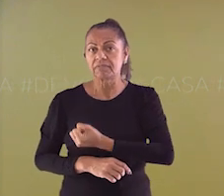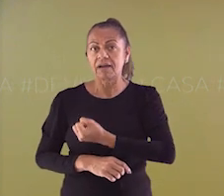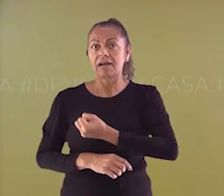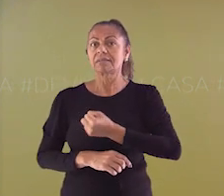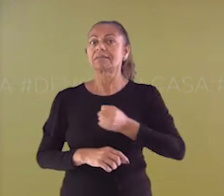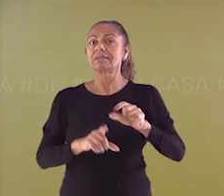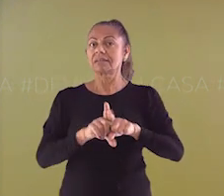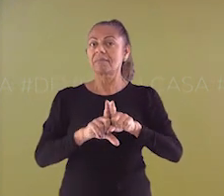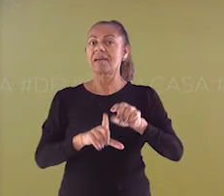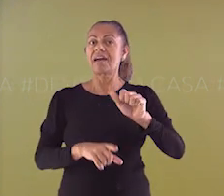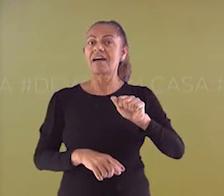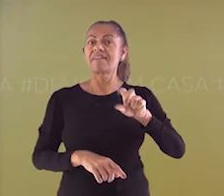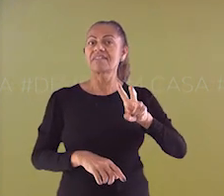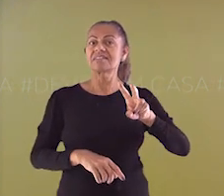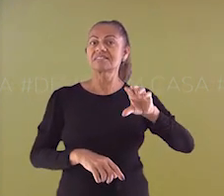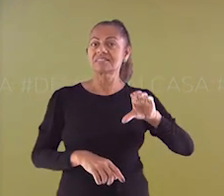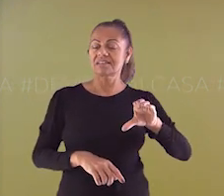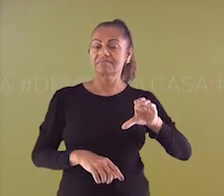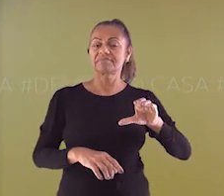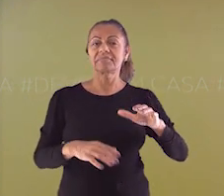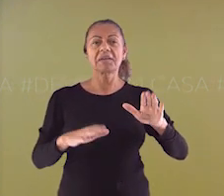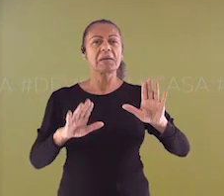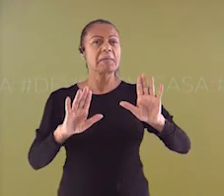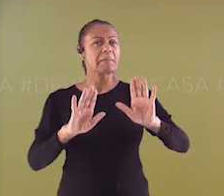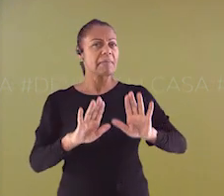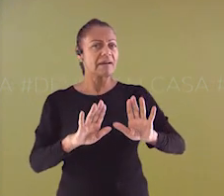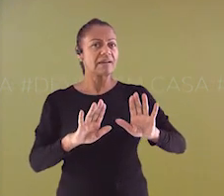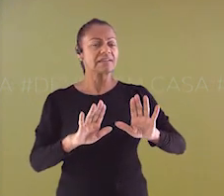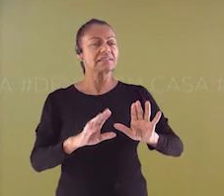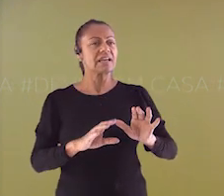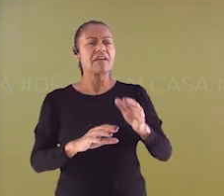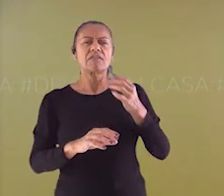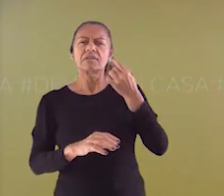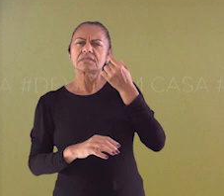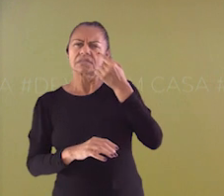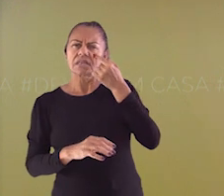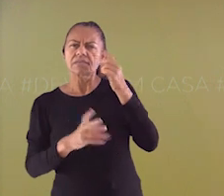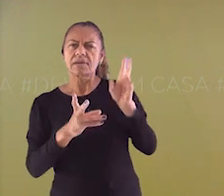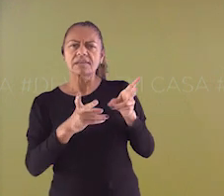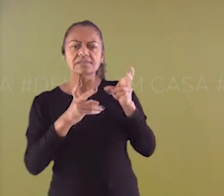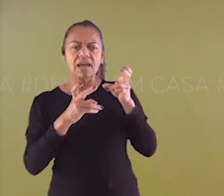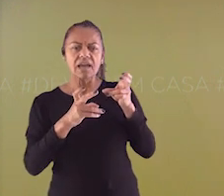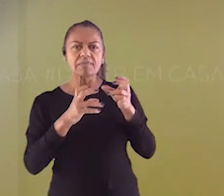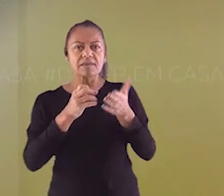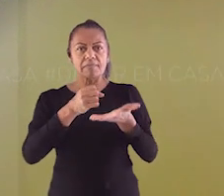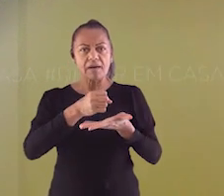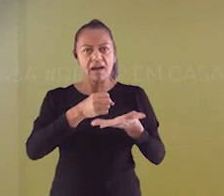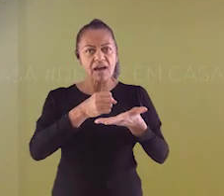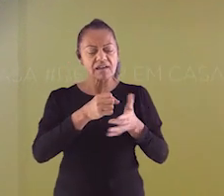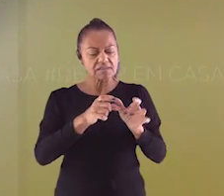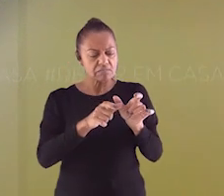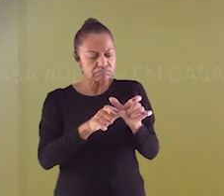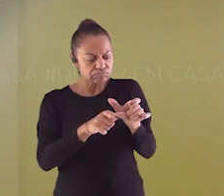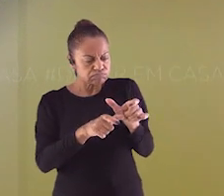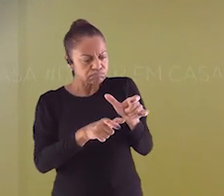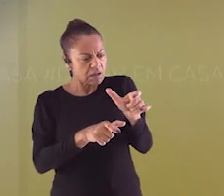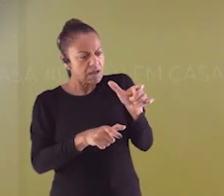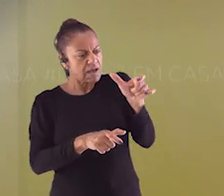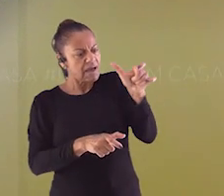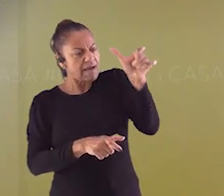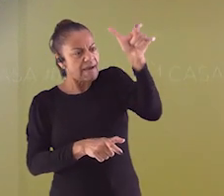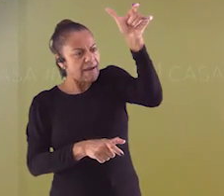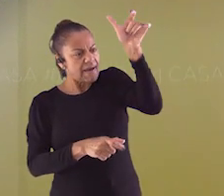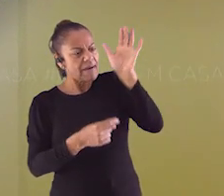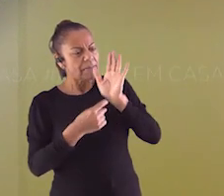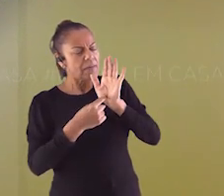chegarmos até o topo, temos que passar por alguns degraus. Pois bem, esses degraus